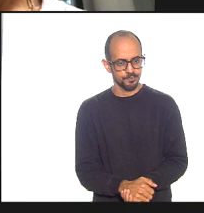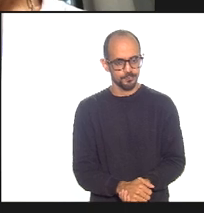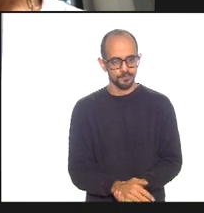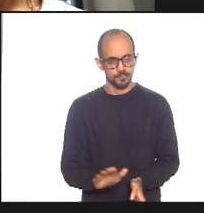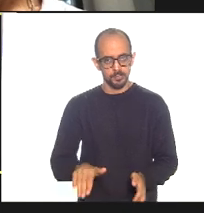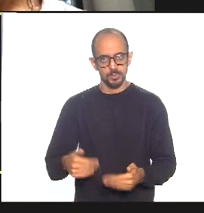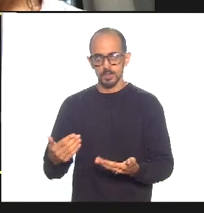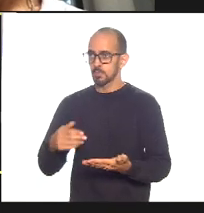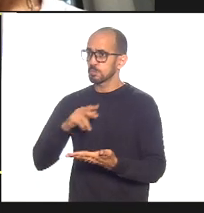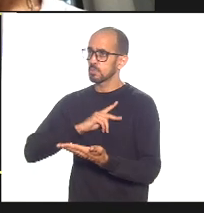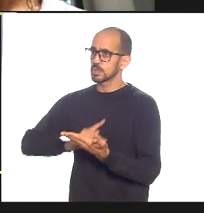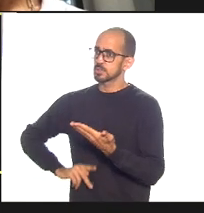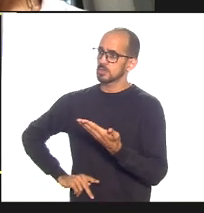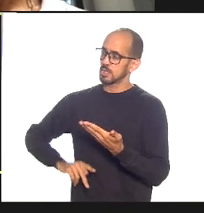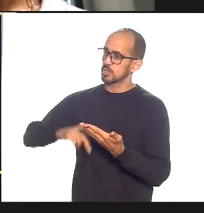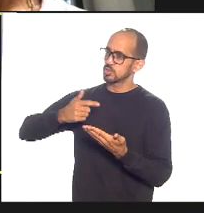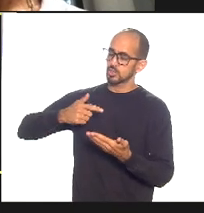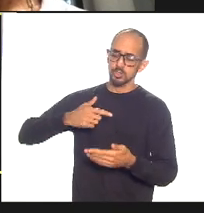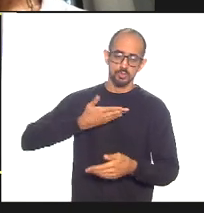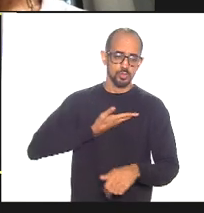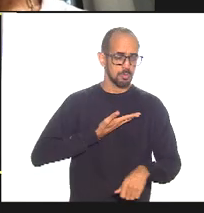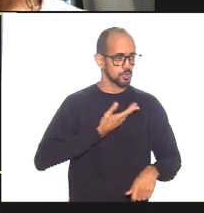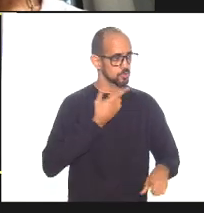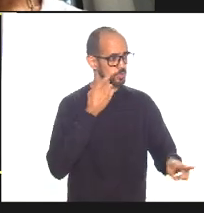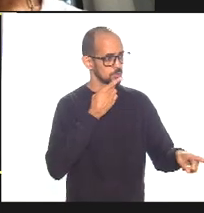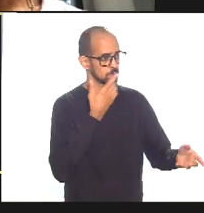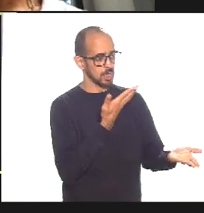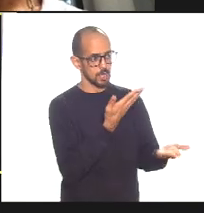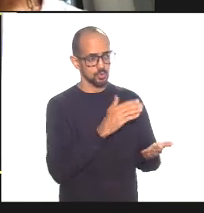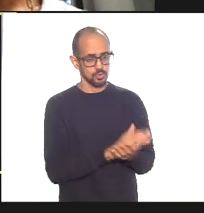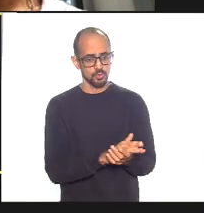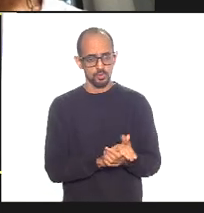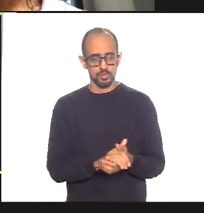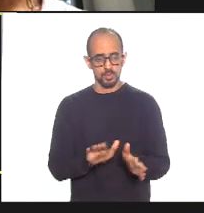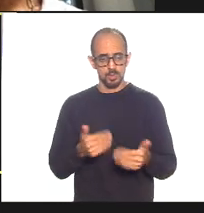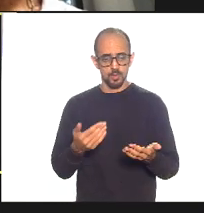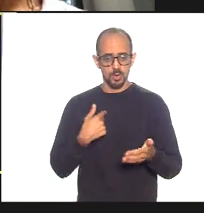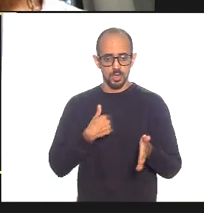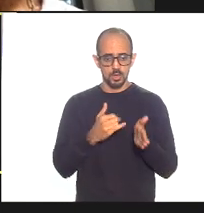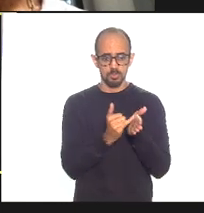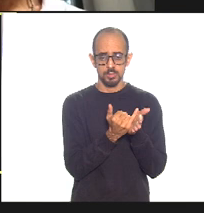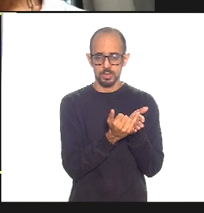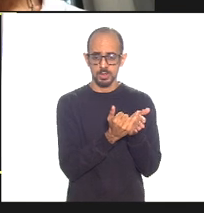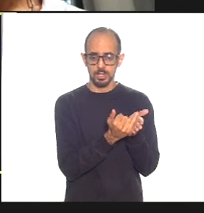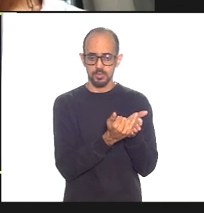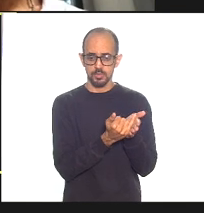Presidente, demais deputados, eu também escrevi